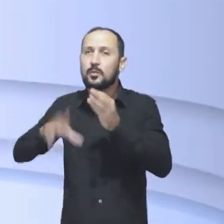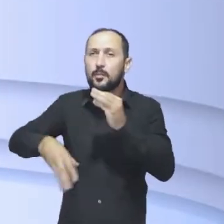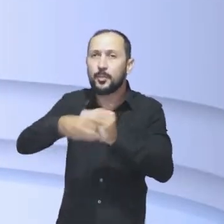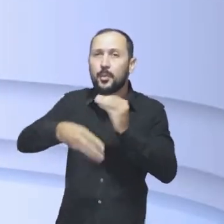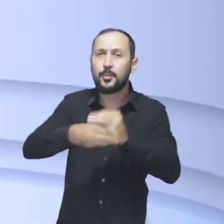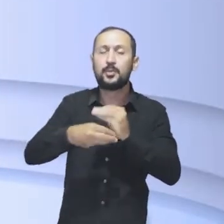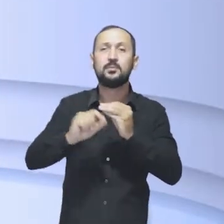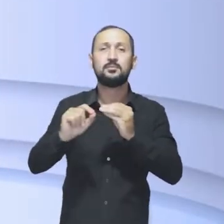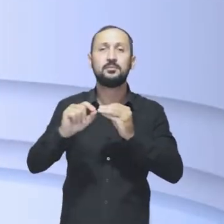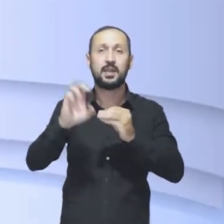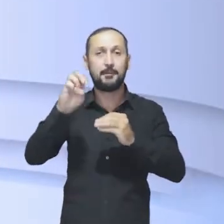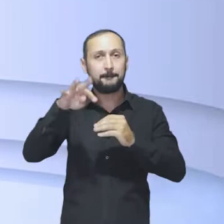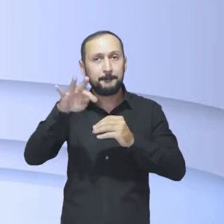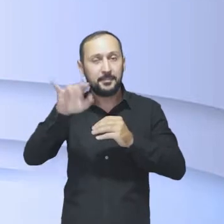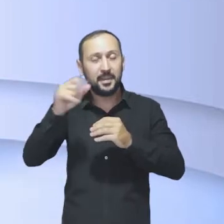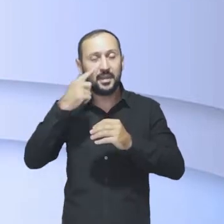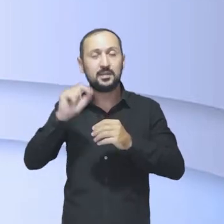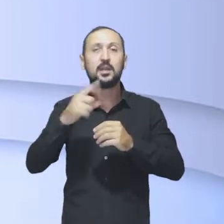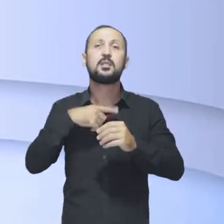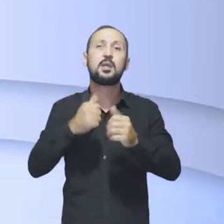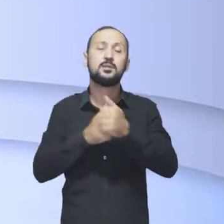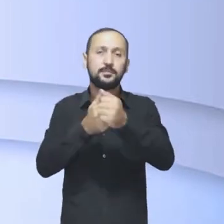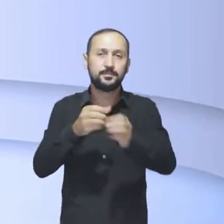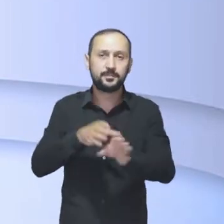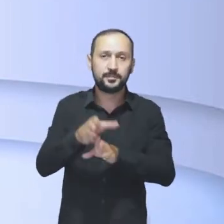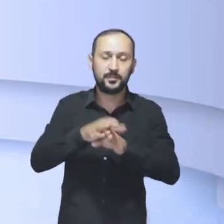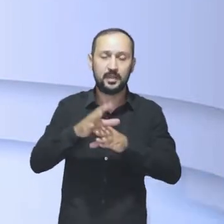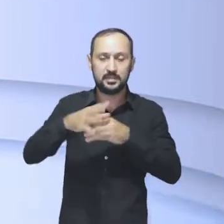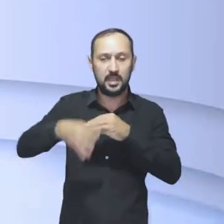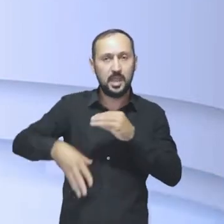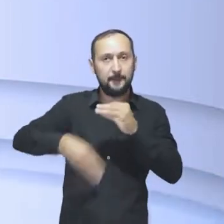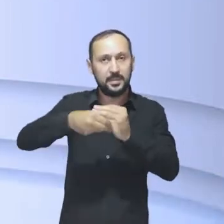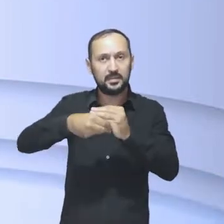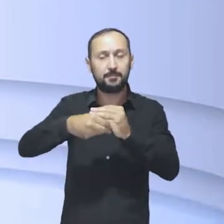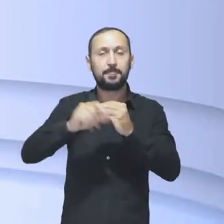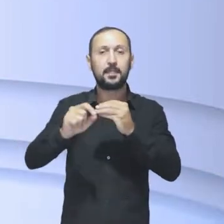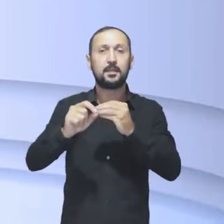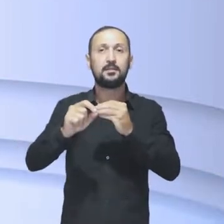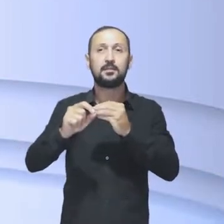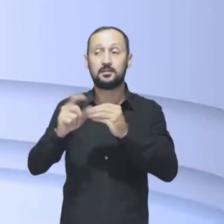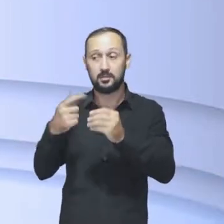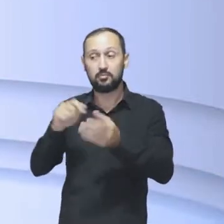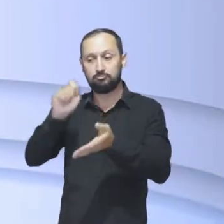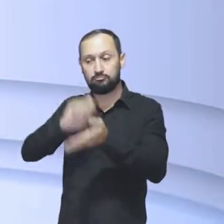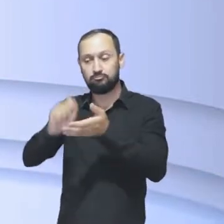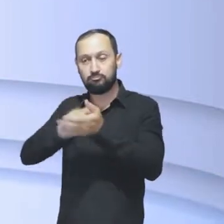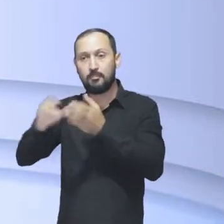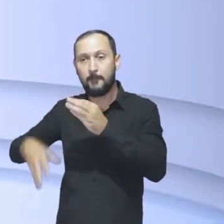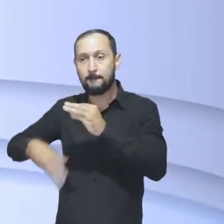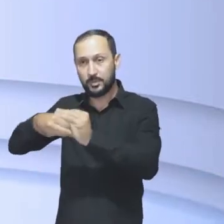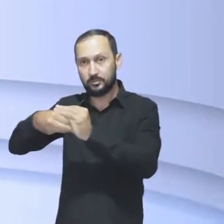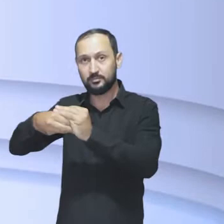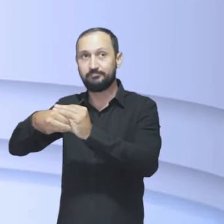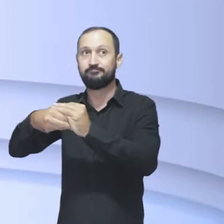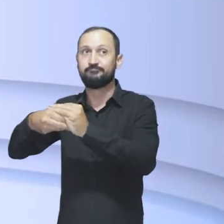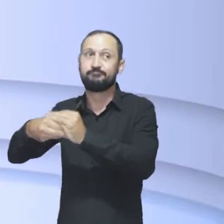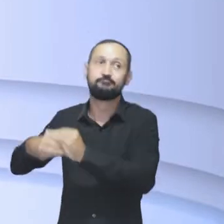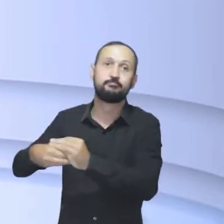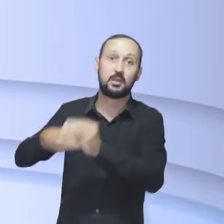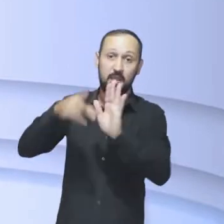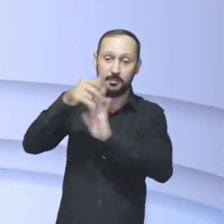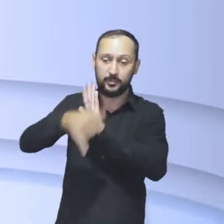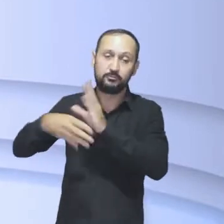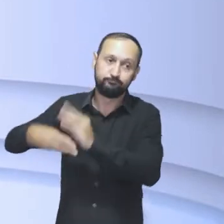as pastas afetadas por aquele projeto, né, que nos solicitaram a normatização daquela ação,